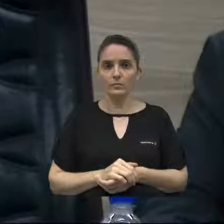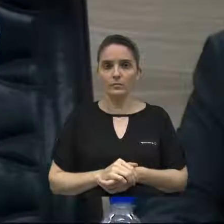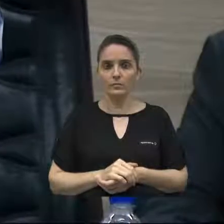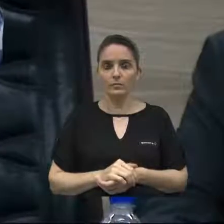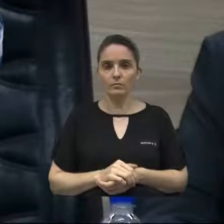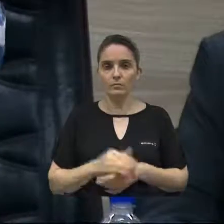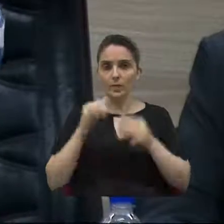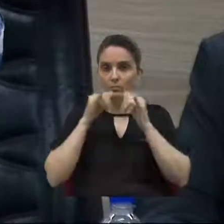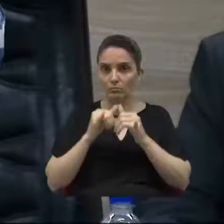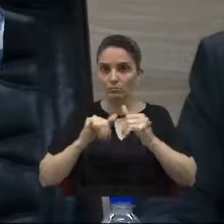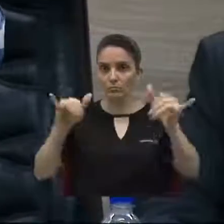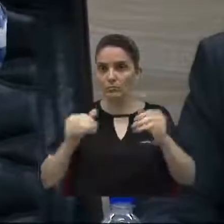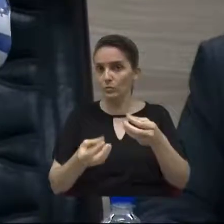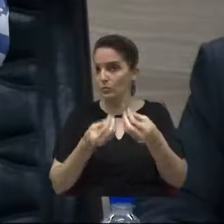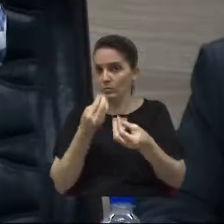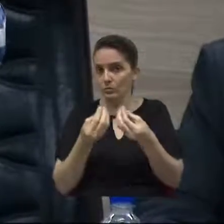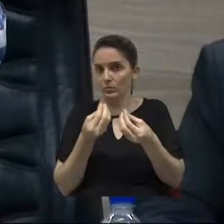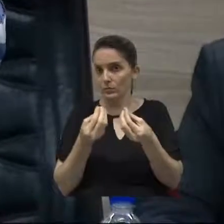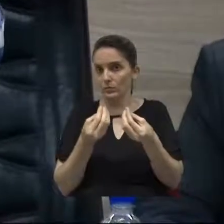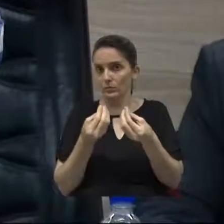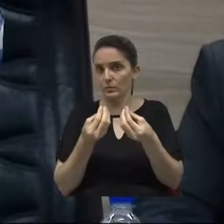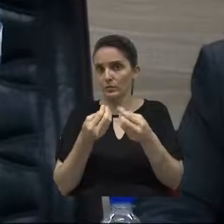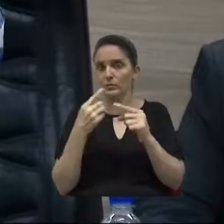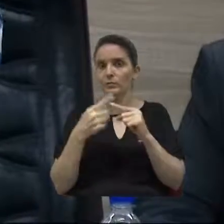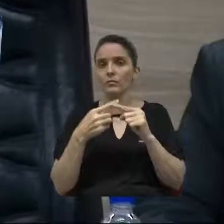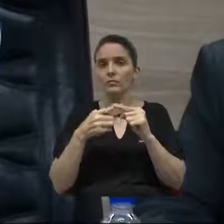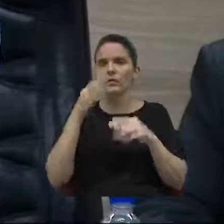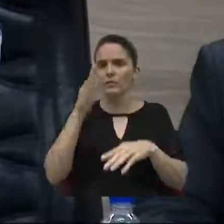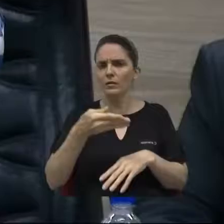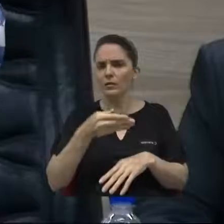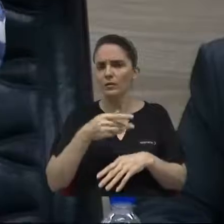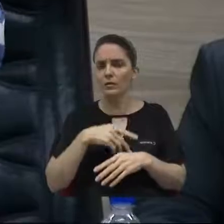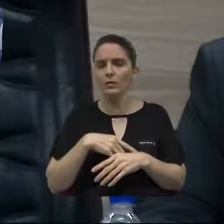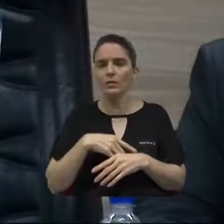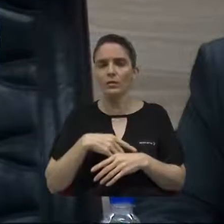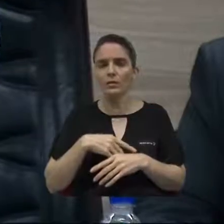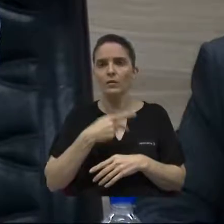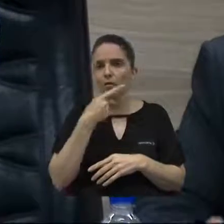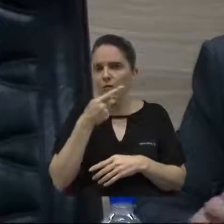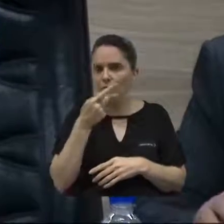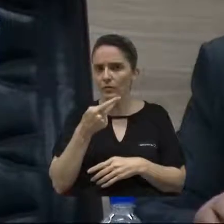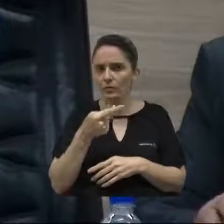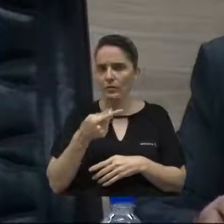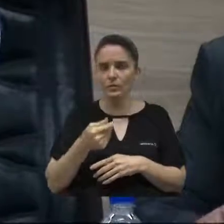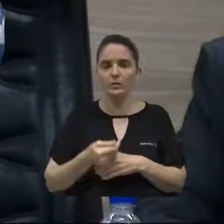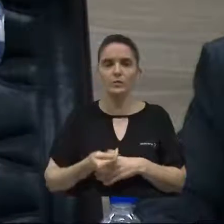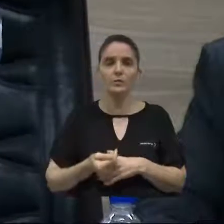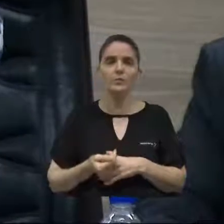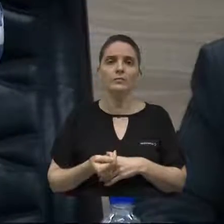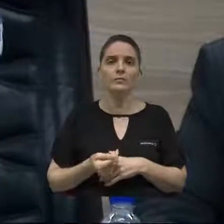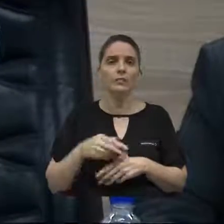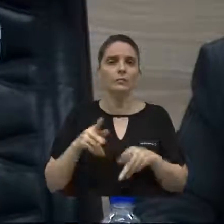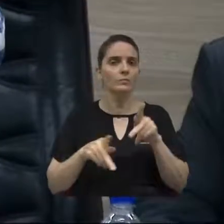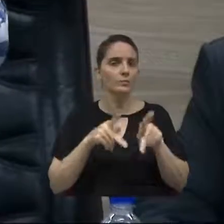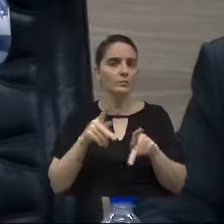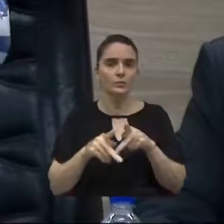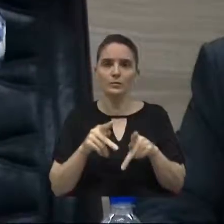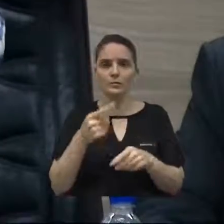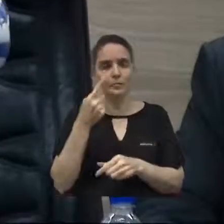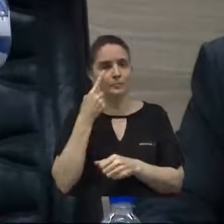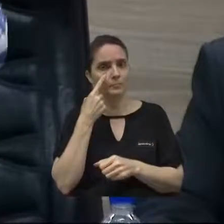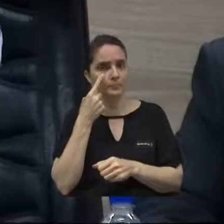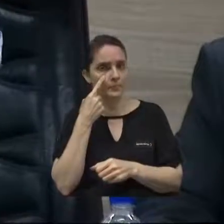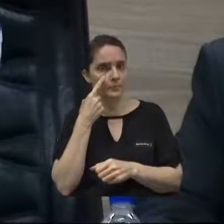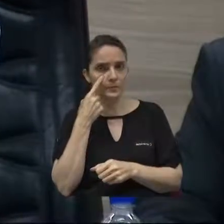que, infelizmente, aquilo que vocês já me ouviram falar várias vezes disso, a população, infelizmente, ela não acompanha